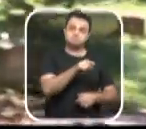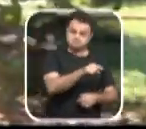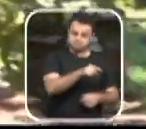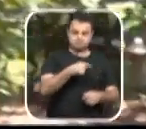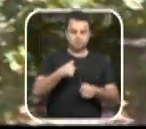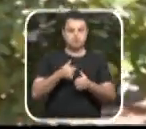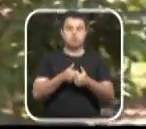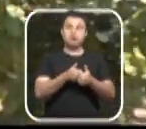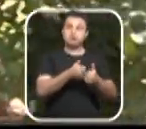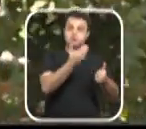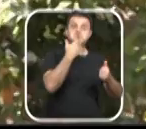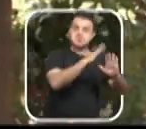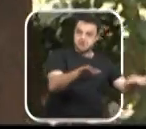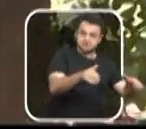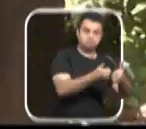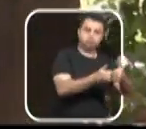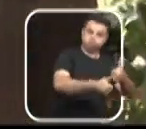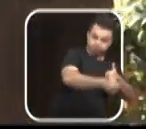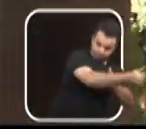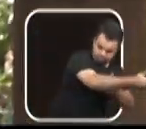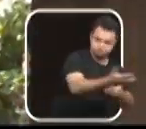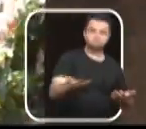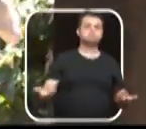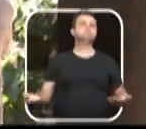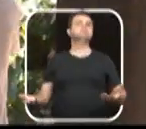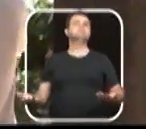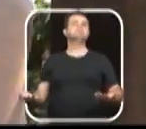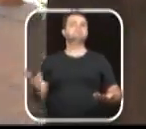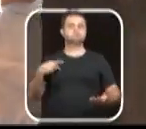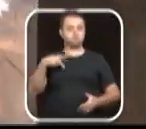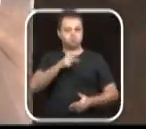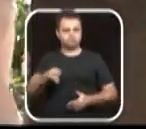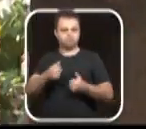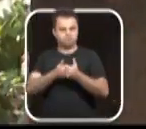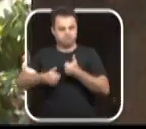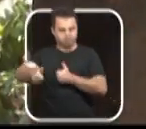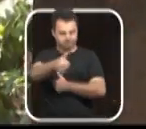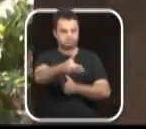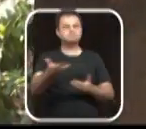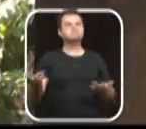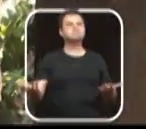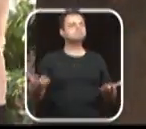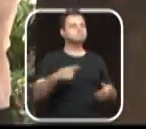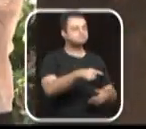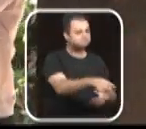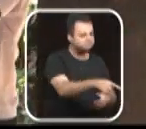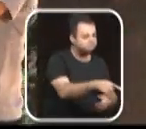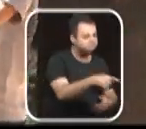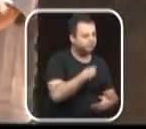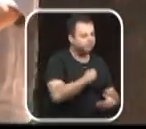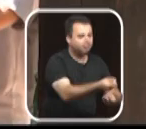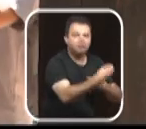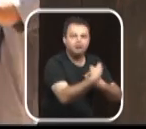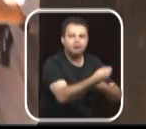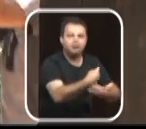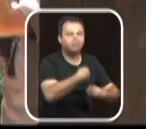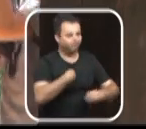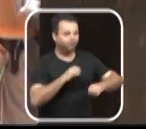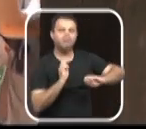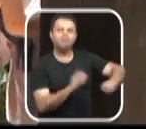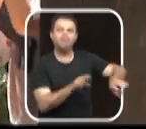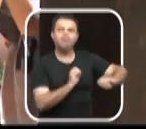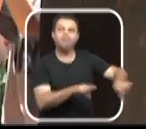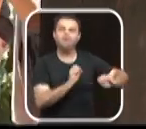está ali, né, tentando ensinar, compartilhar algum conhecimento, como a criança que está nesse processo formativo. Os dois